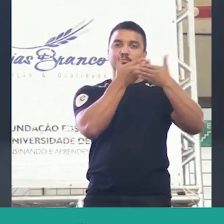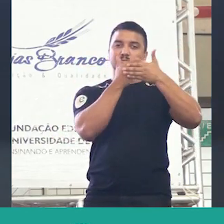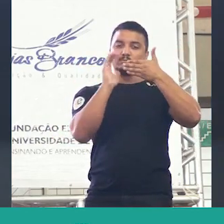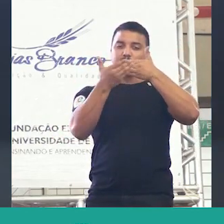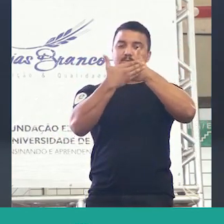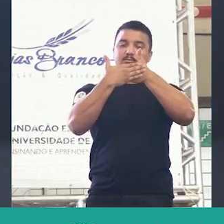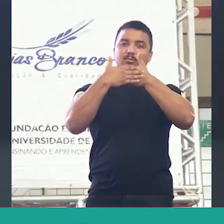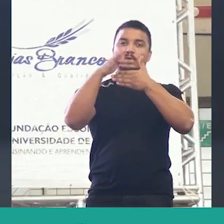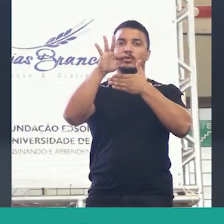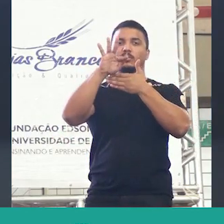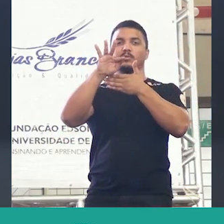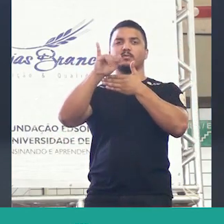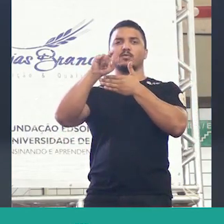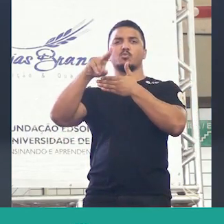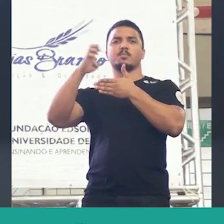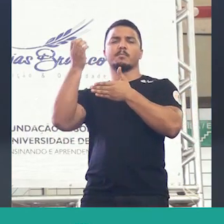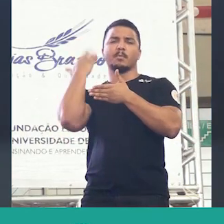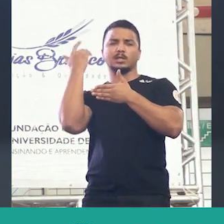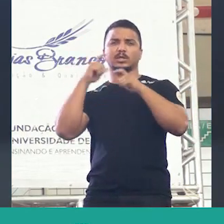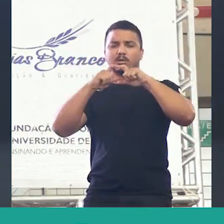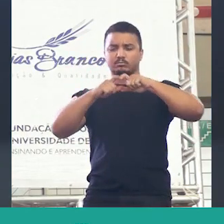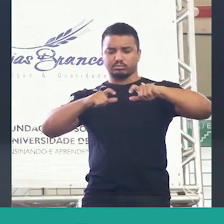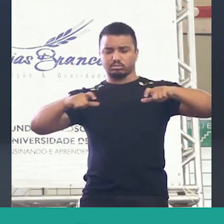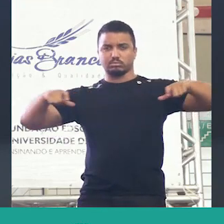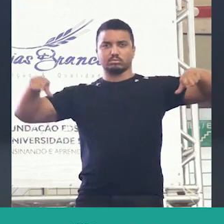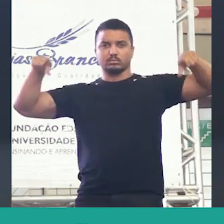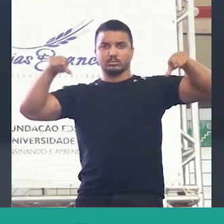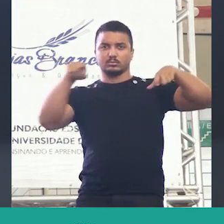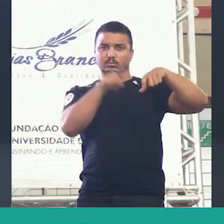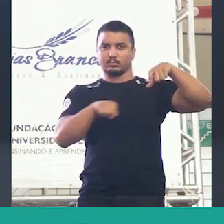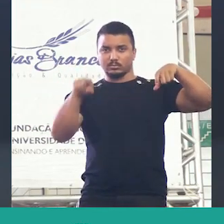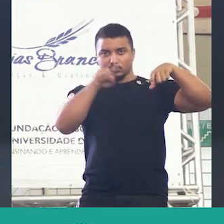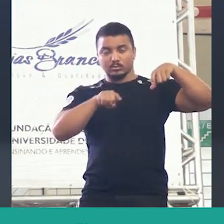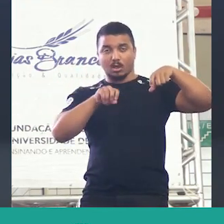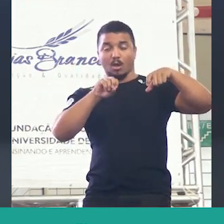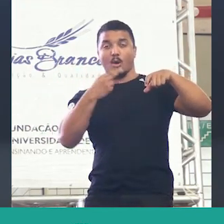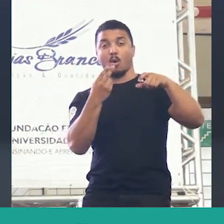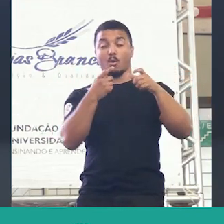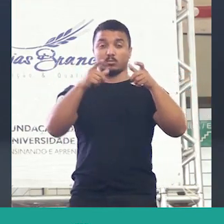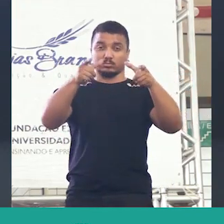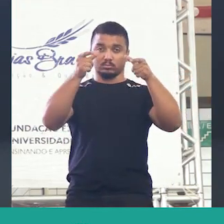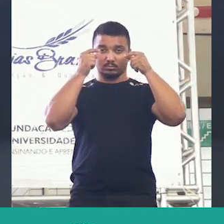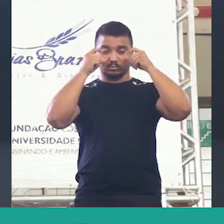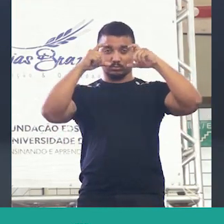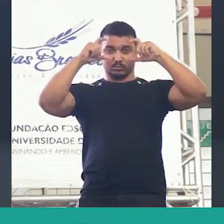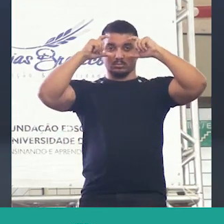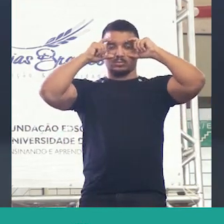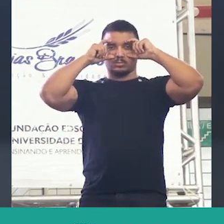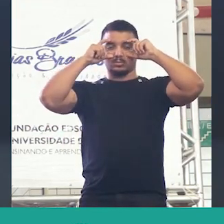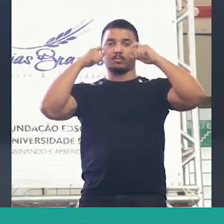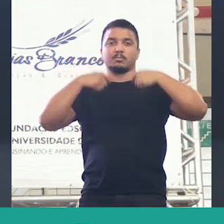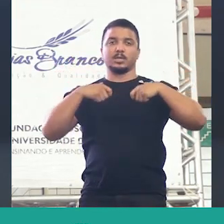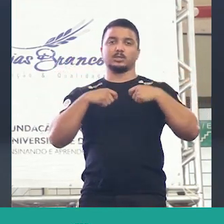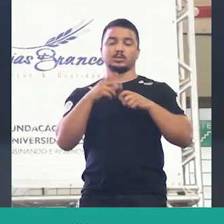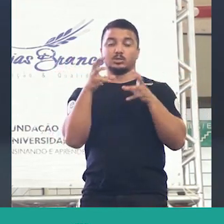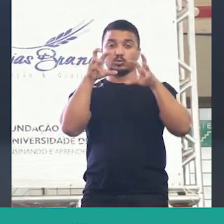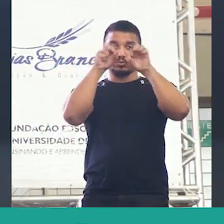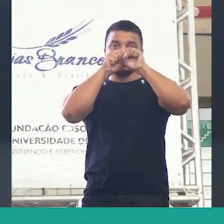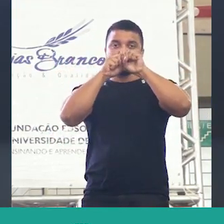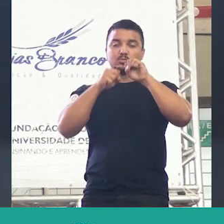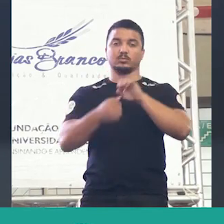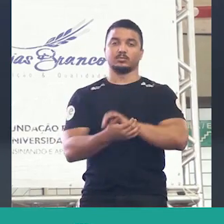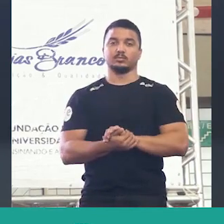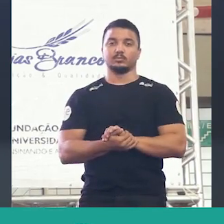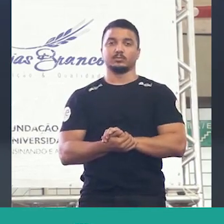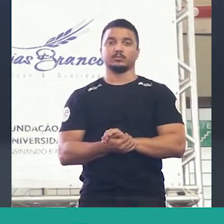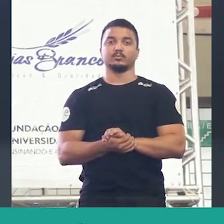filmes, né, de fotografias antigas, vocês lembram ou não? Ou então com óculos bem com fumê, bem escuro,